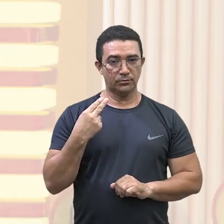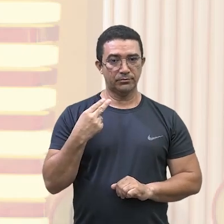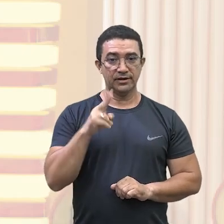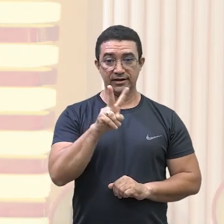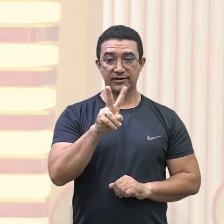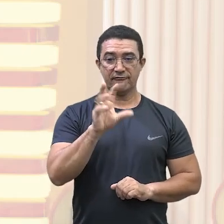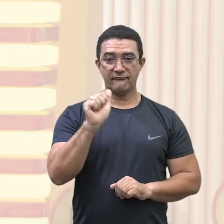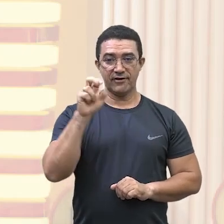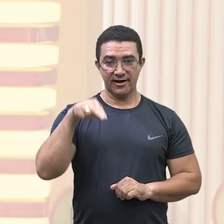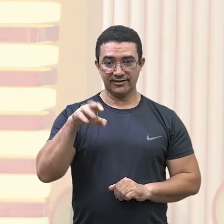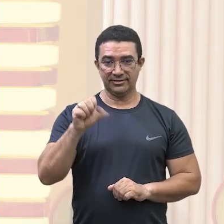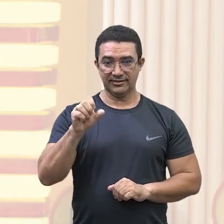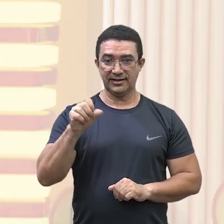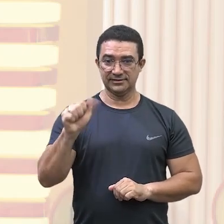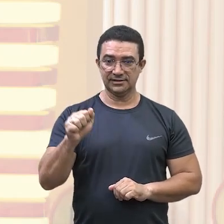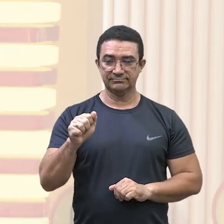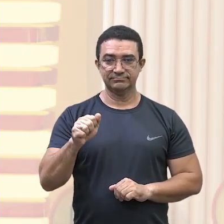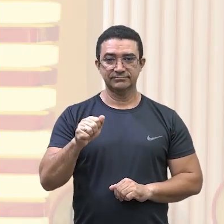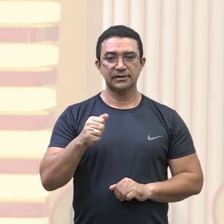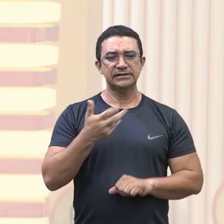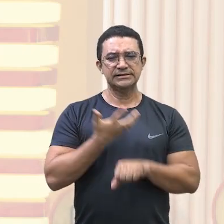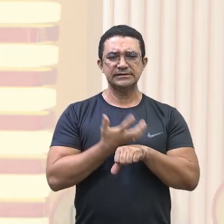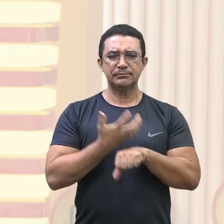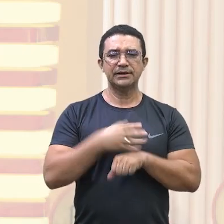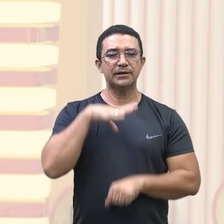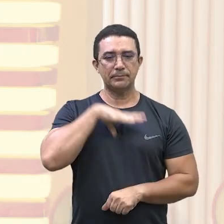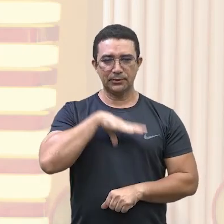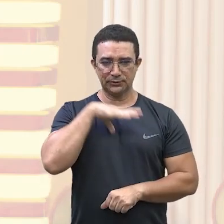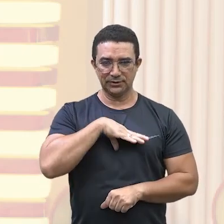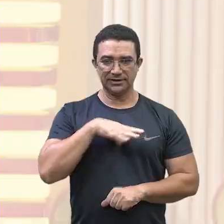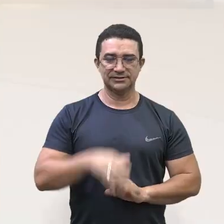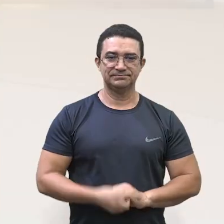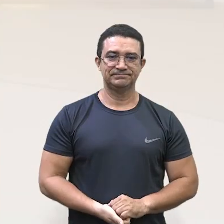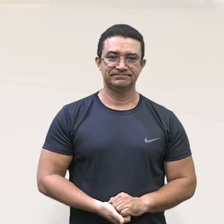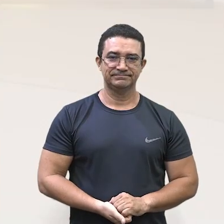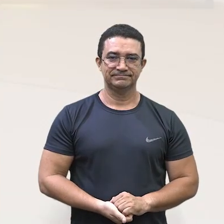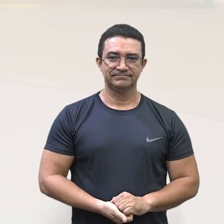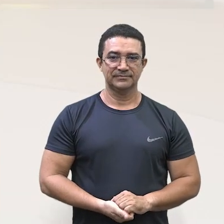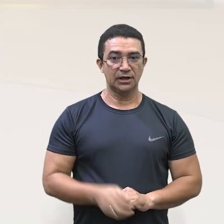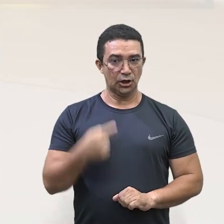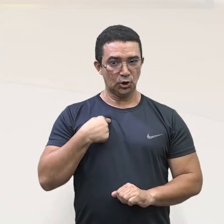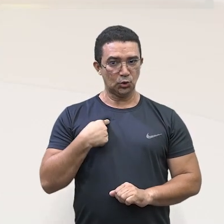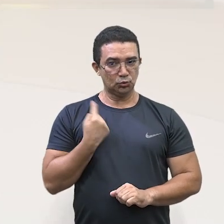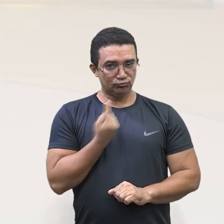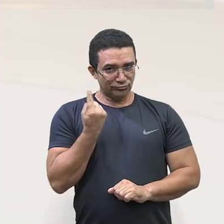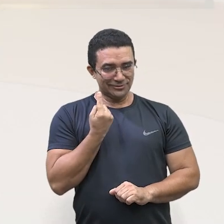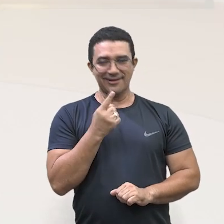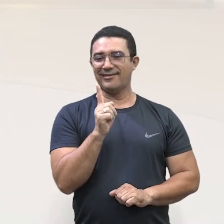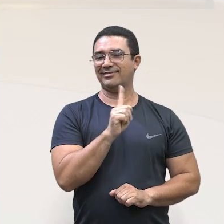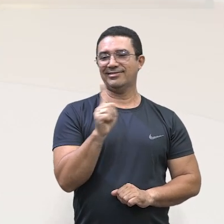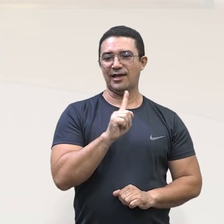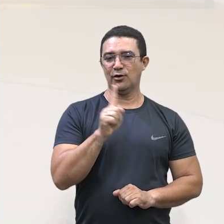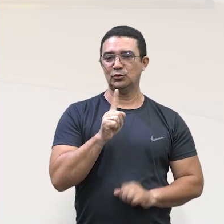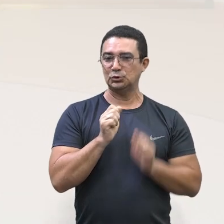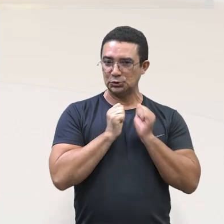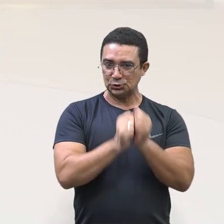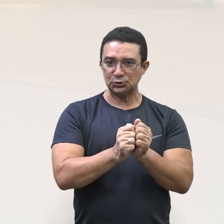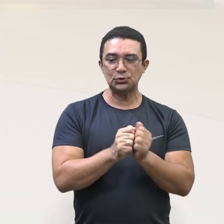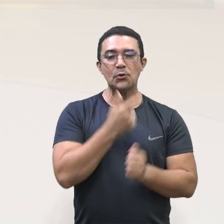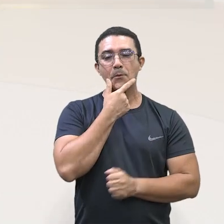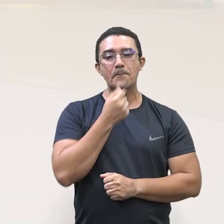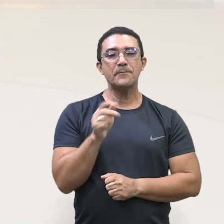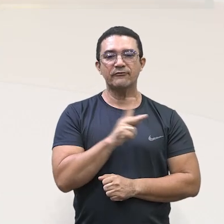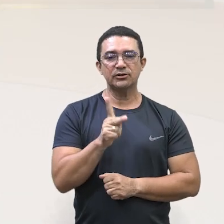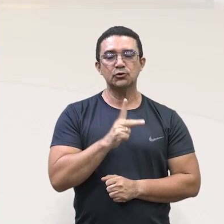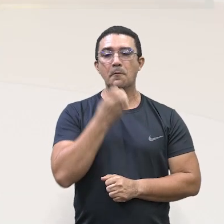professora Vanessa Mafra, de Língua Portuguesa, e eu não estou sozinha. Sejam